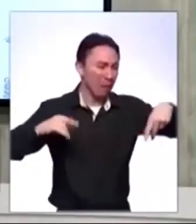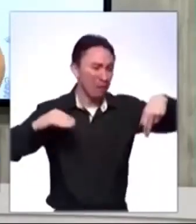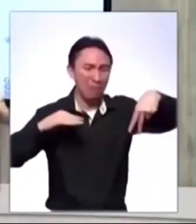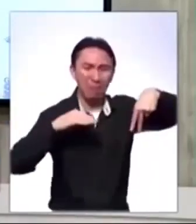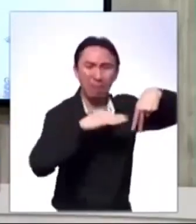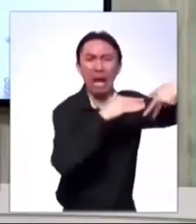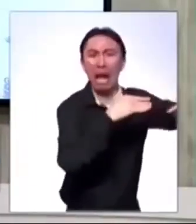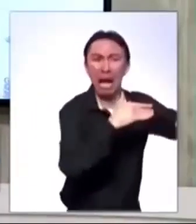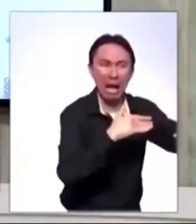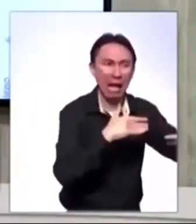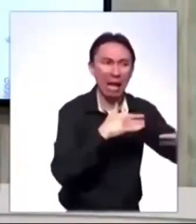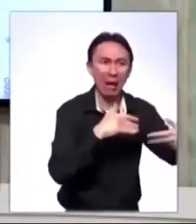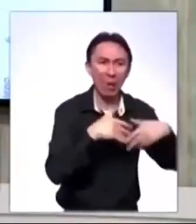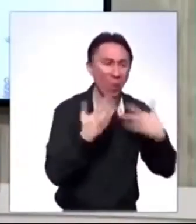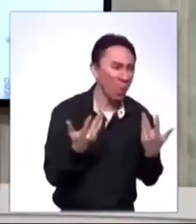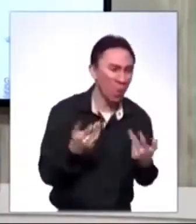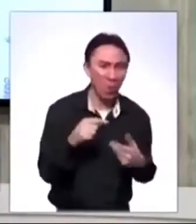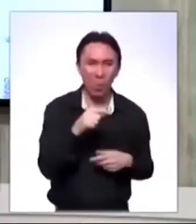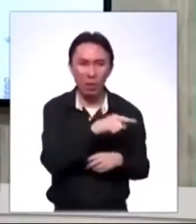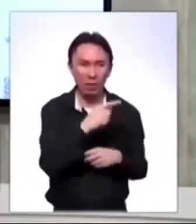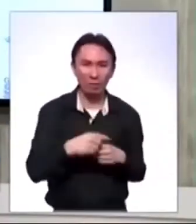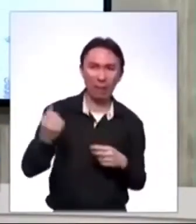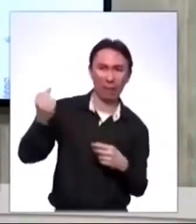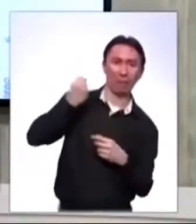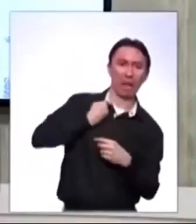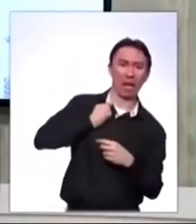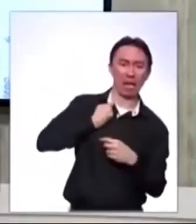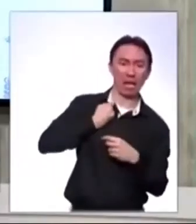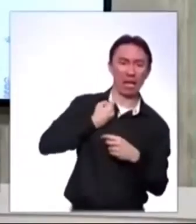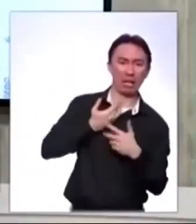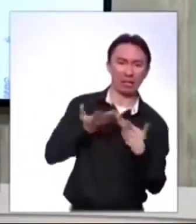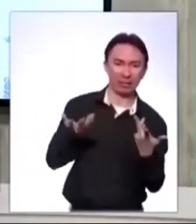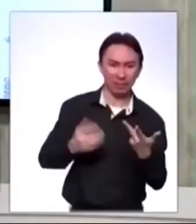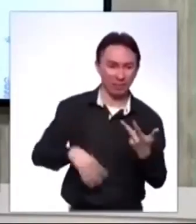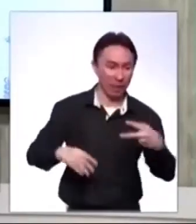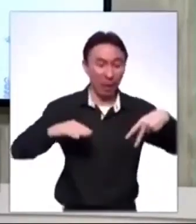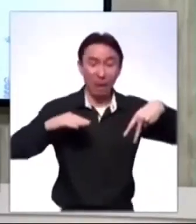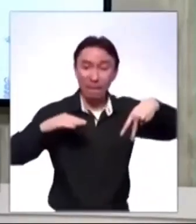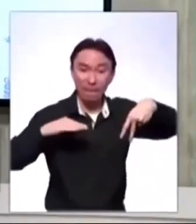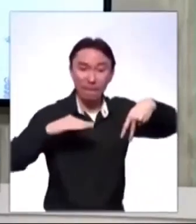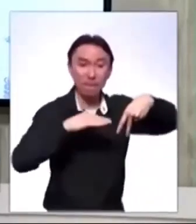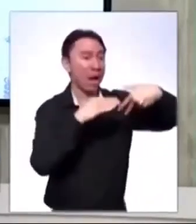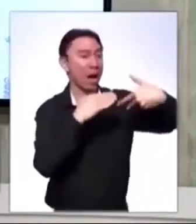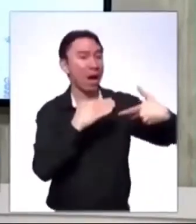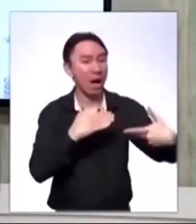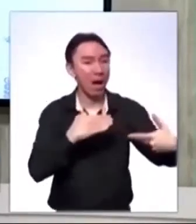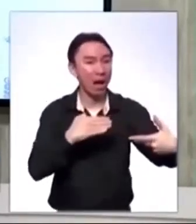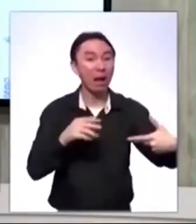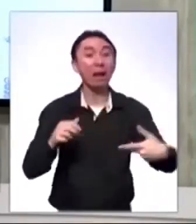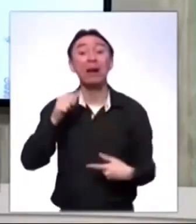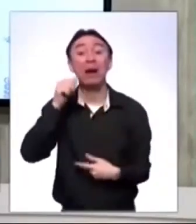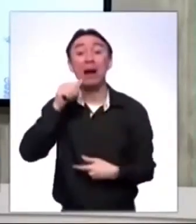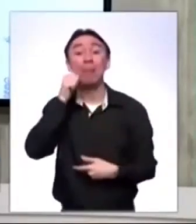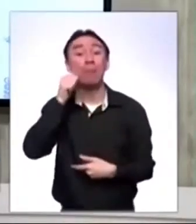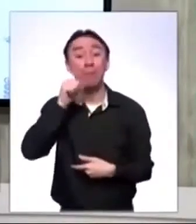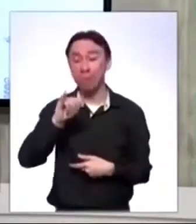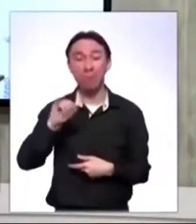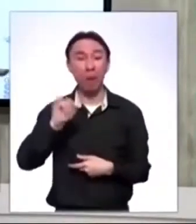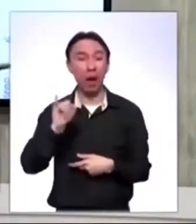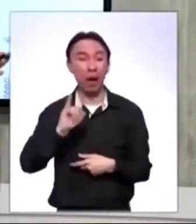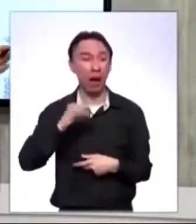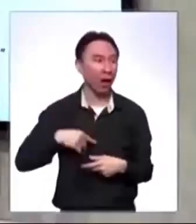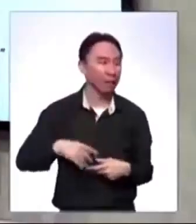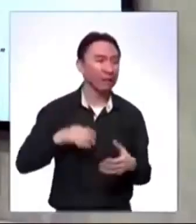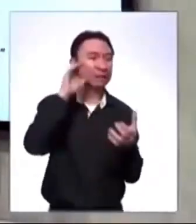assassinato? Bom, resumo da ópera, a moça que foi atropelada morre, a esposa, tá certo? E a irmã vai casar com o viúvo. Tá